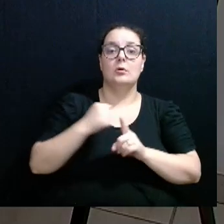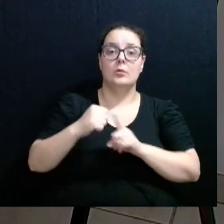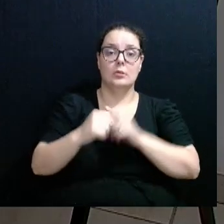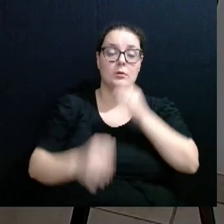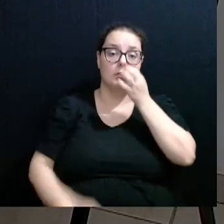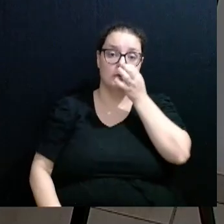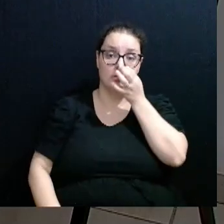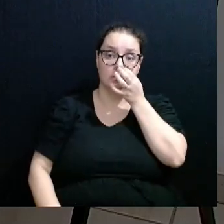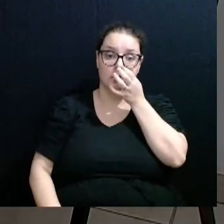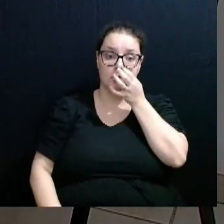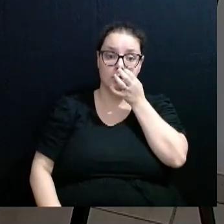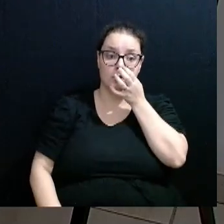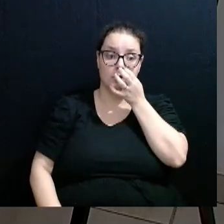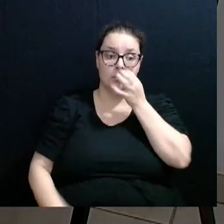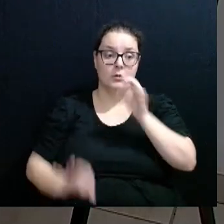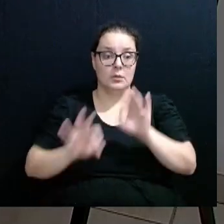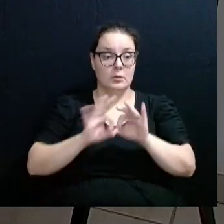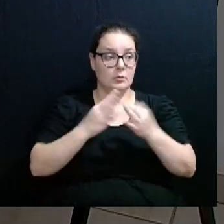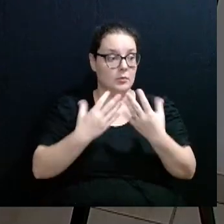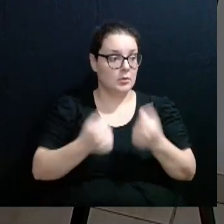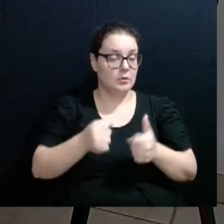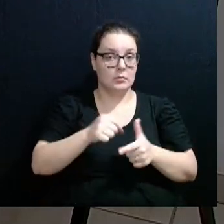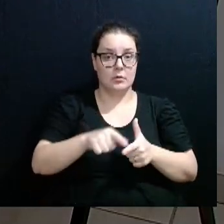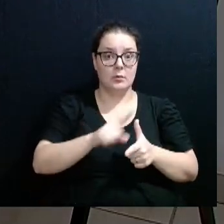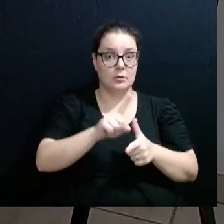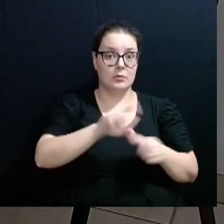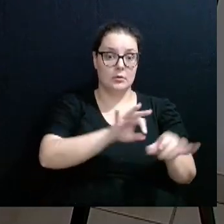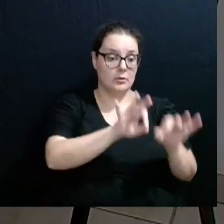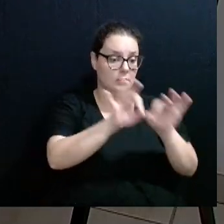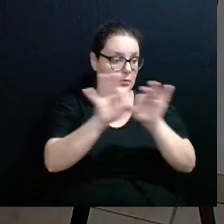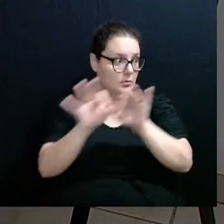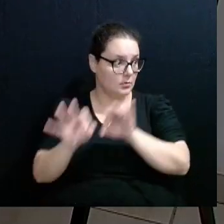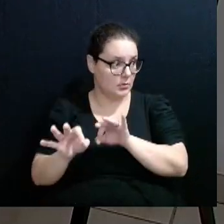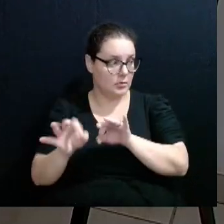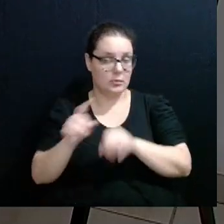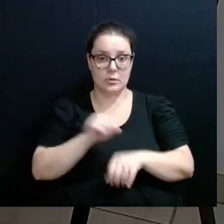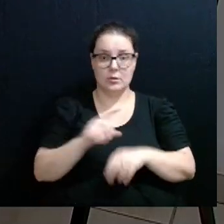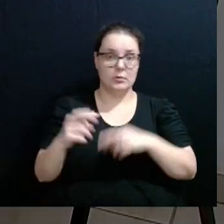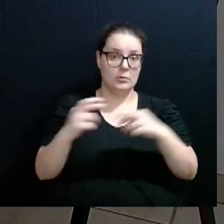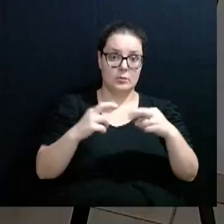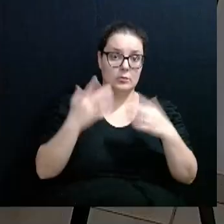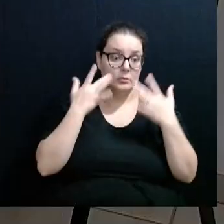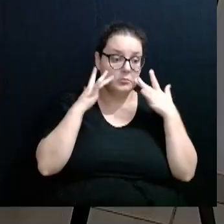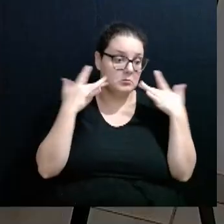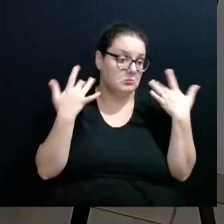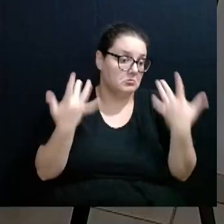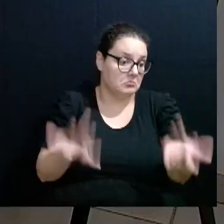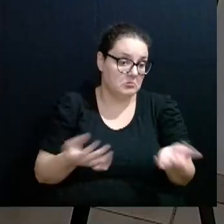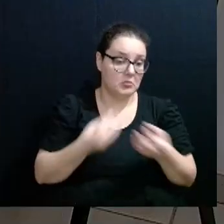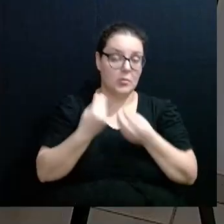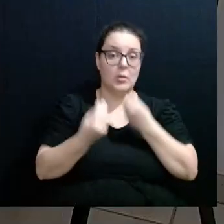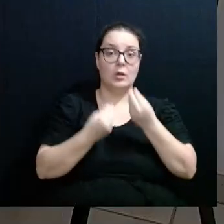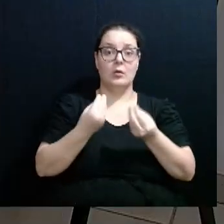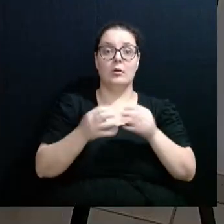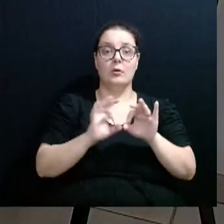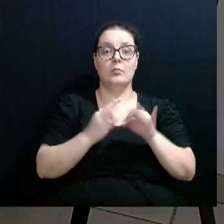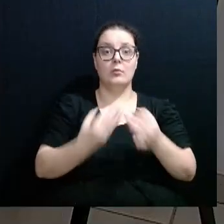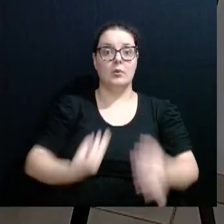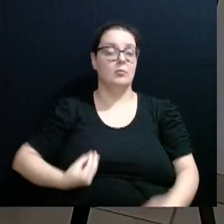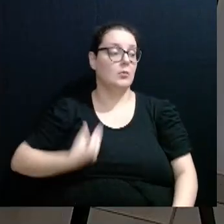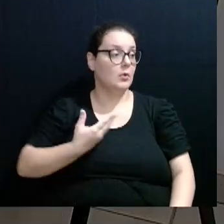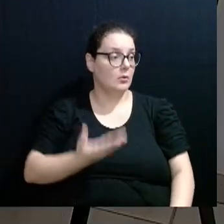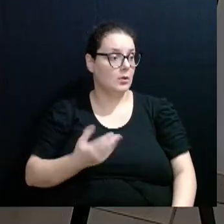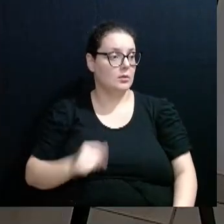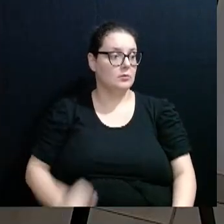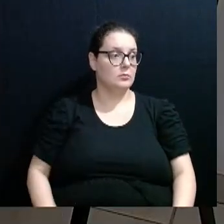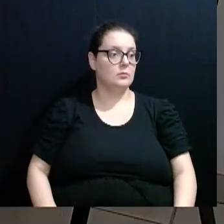o aluguel e aquilo não é supervisionado, aquilo não é visto, não se sabe nem que situação aquela família está vivendo. E no caso